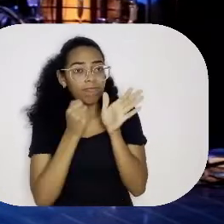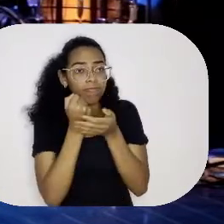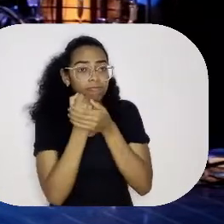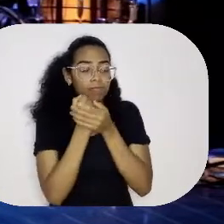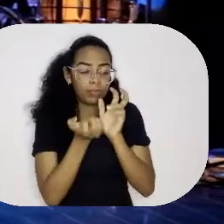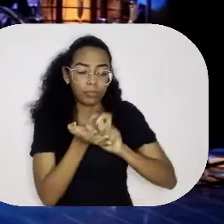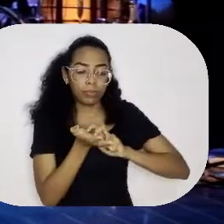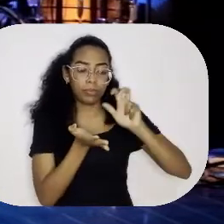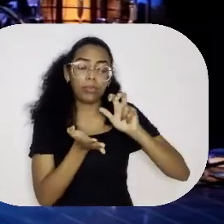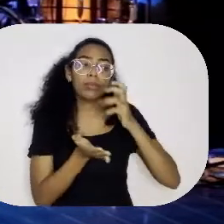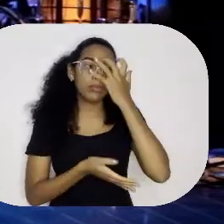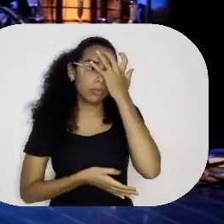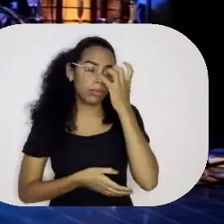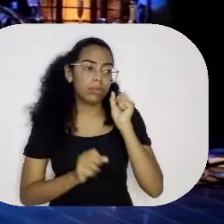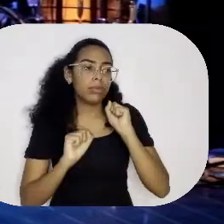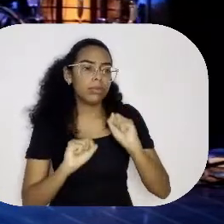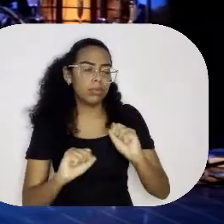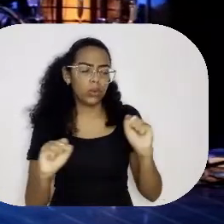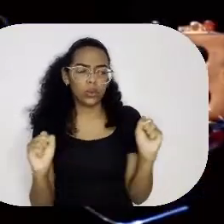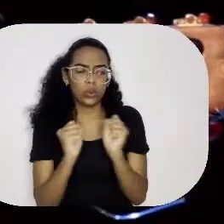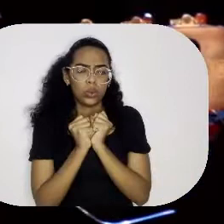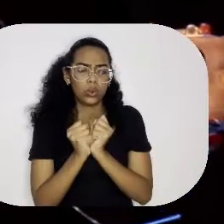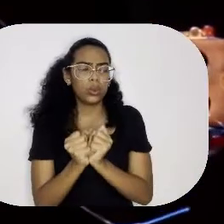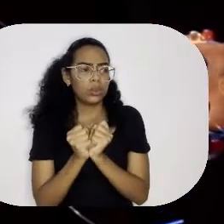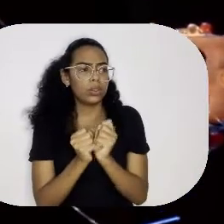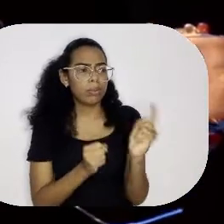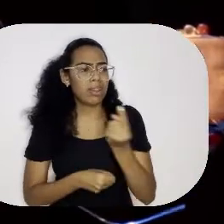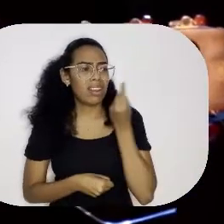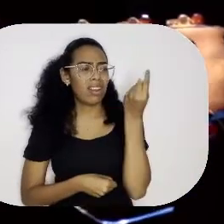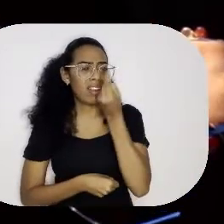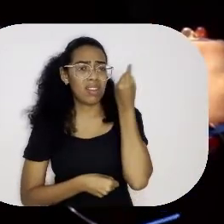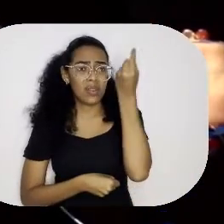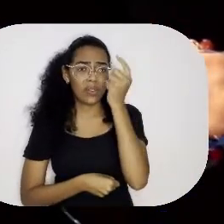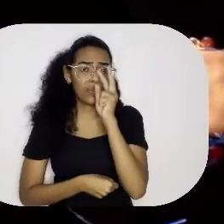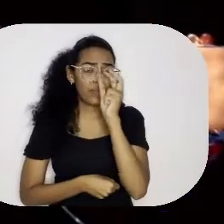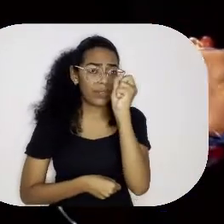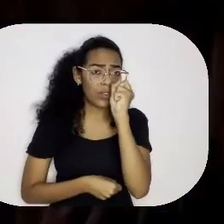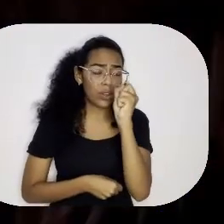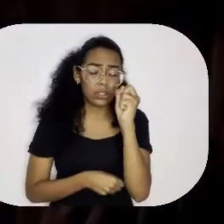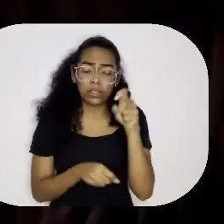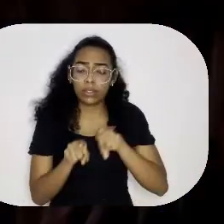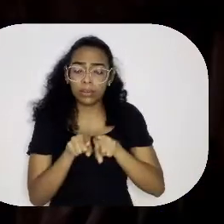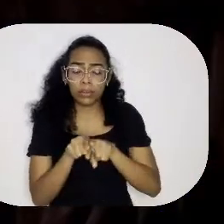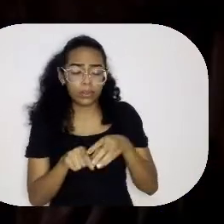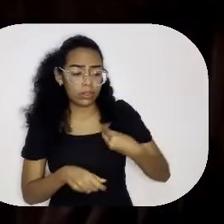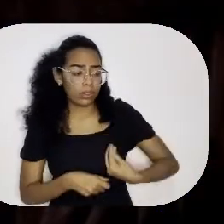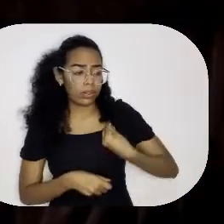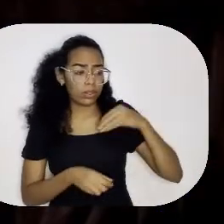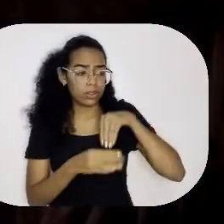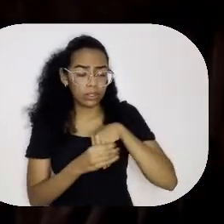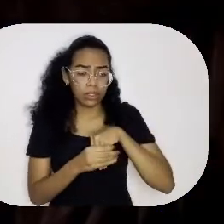fim. Escondida pela manhã, amanhã pode estar bem mais alta que